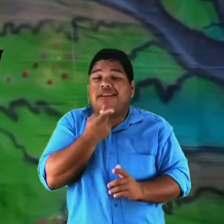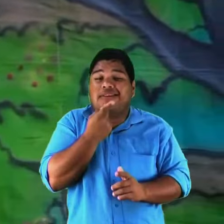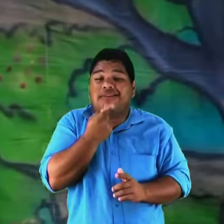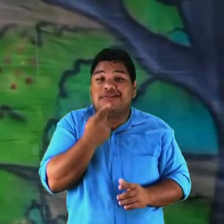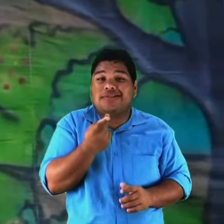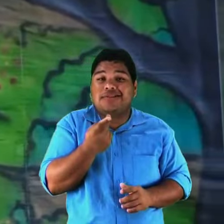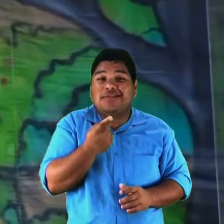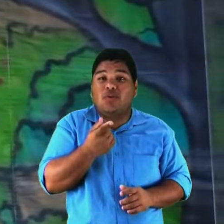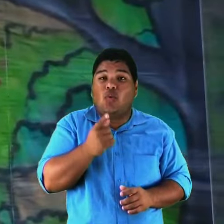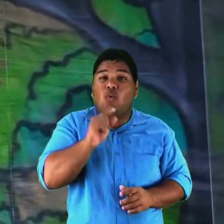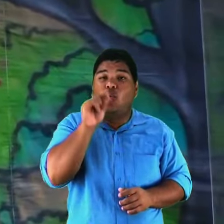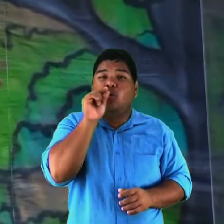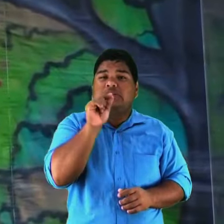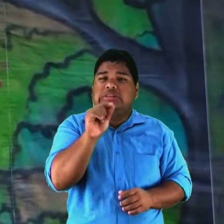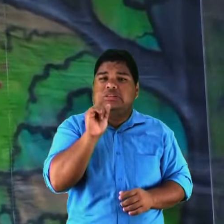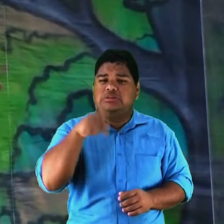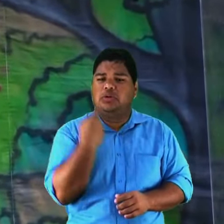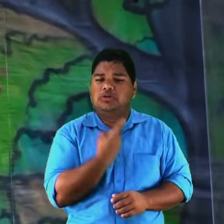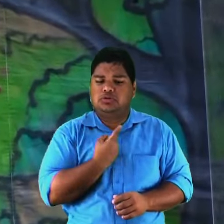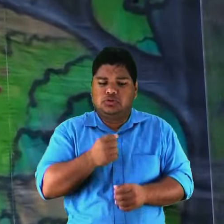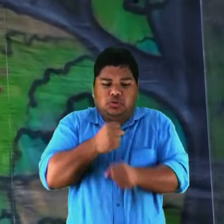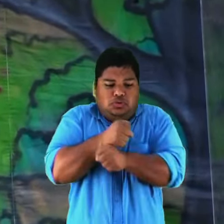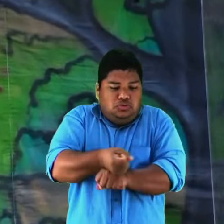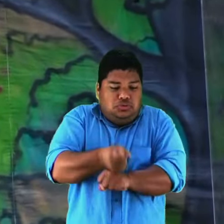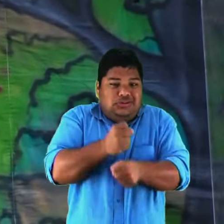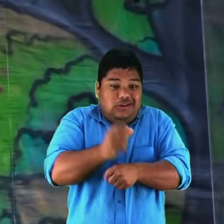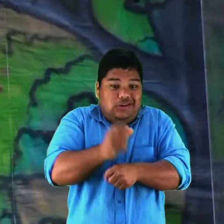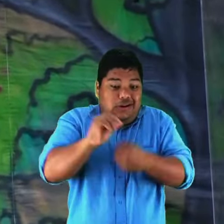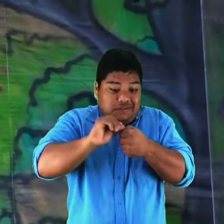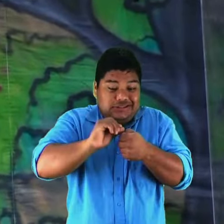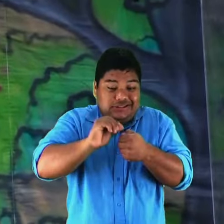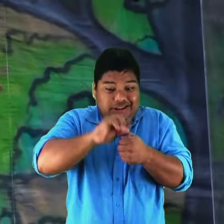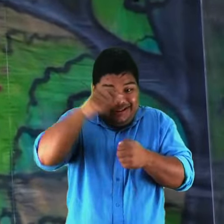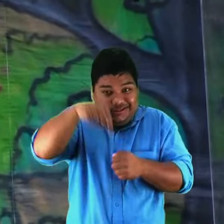gente construir aqui pode se perder.